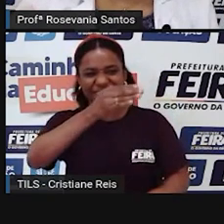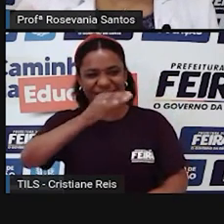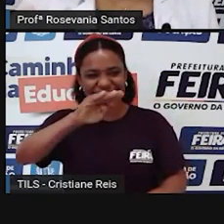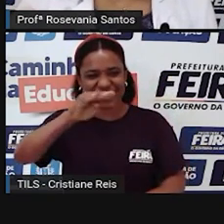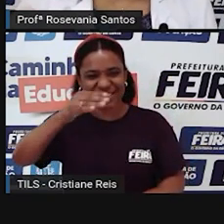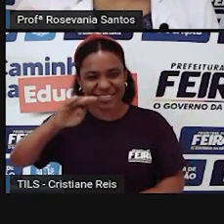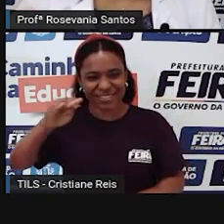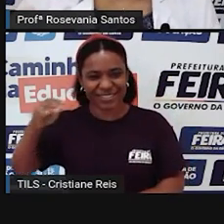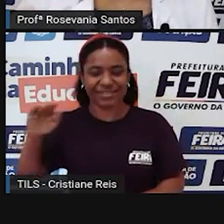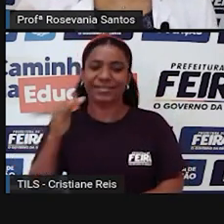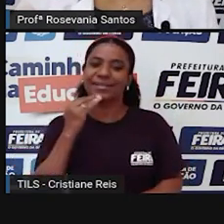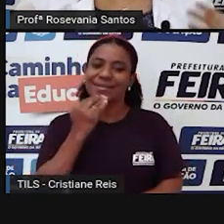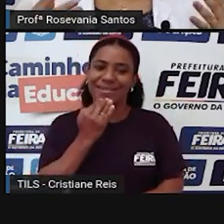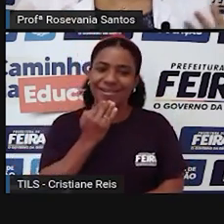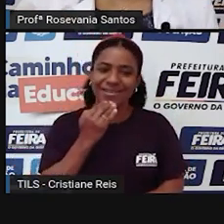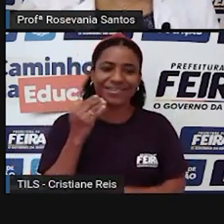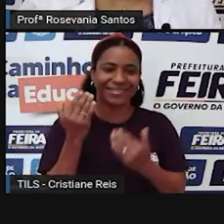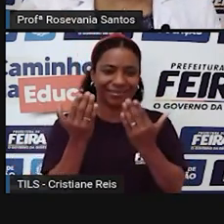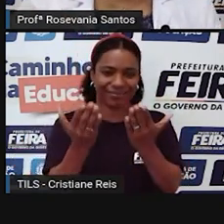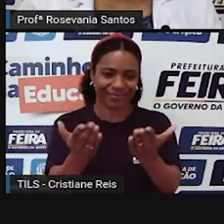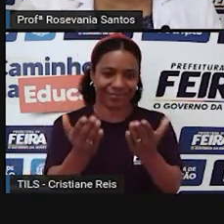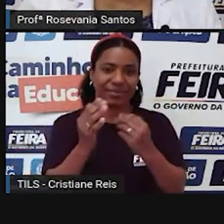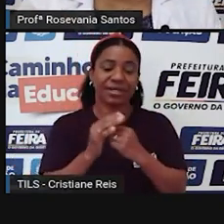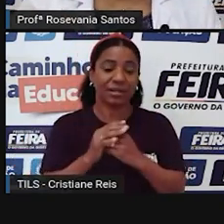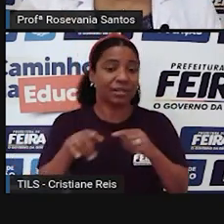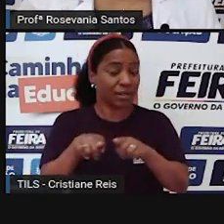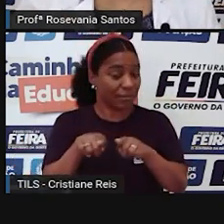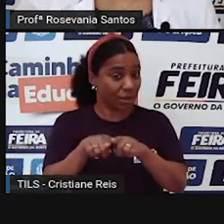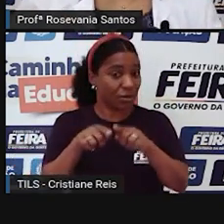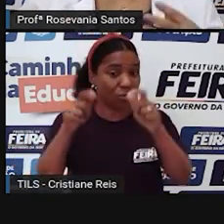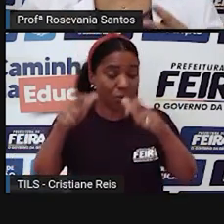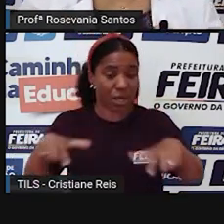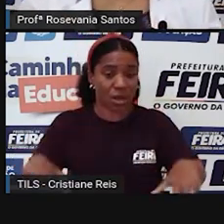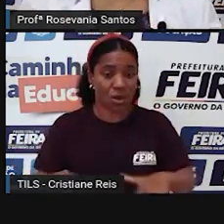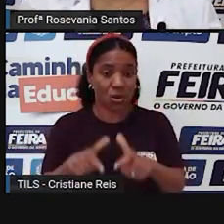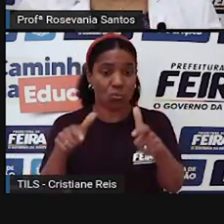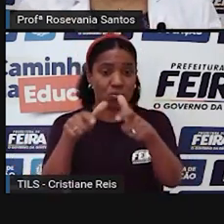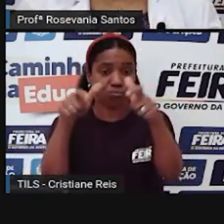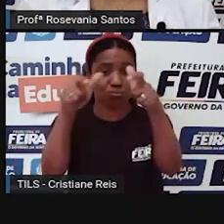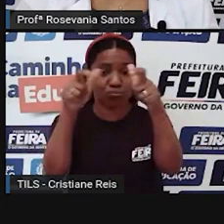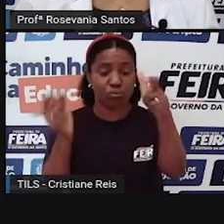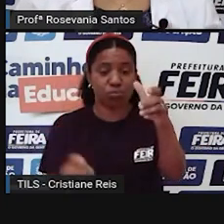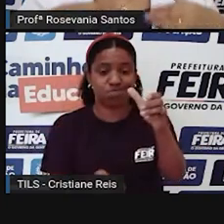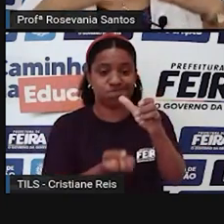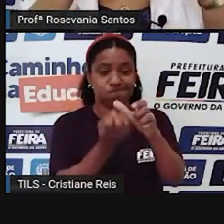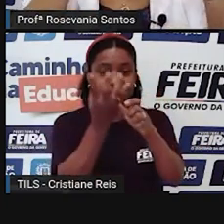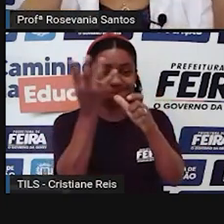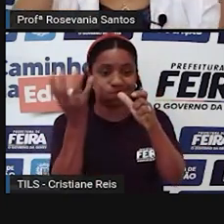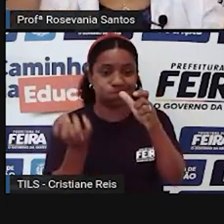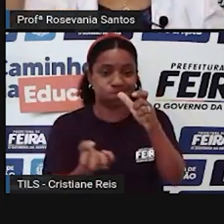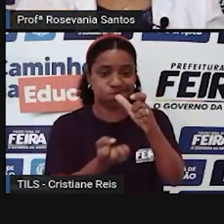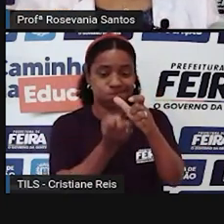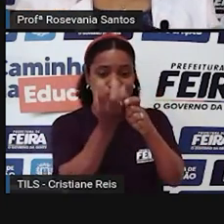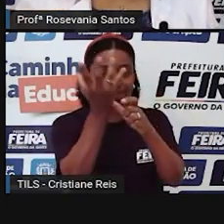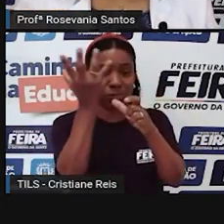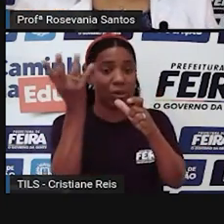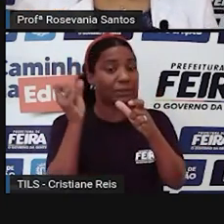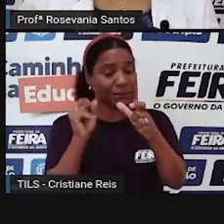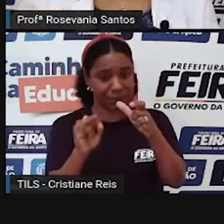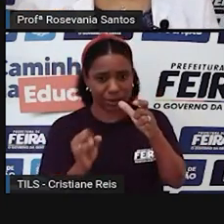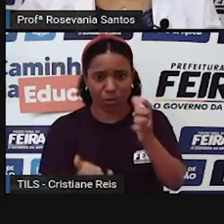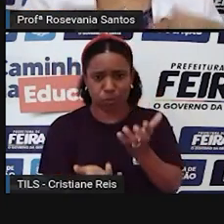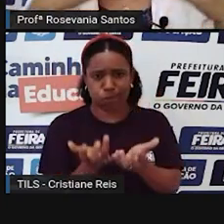essa paisagem que a gente tem agora. Numa área de vulcão também, por exemplo, é um espaço natural e que quando tem, né, a